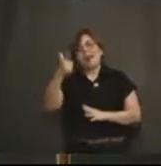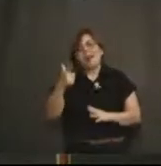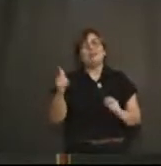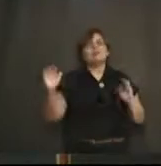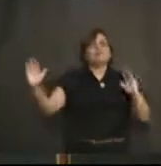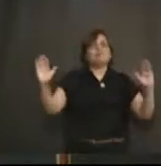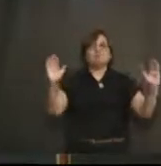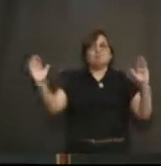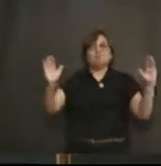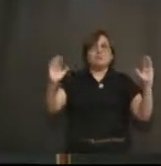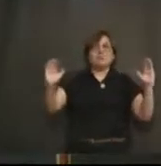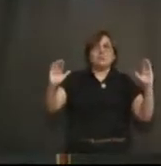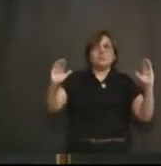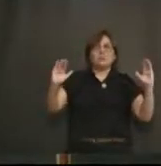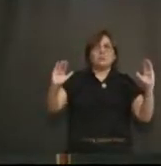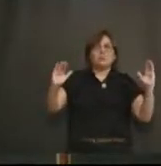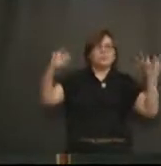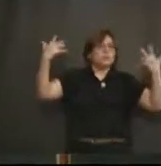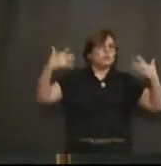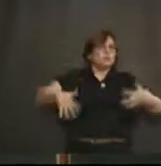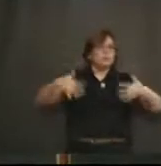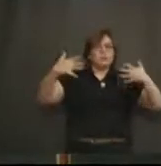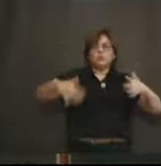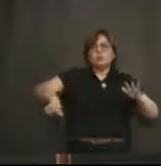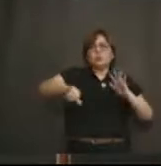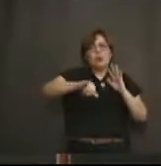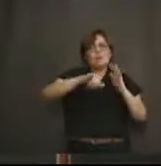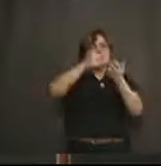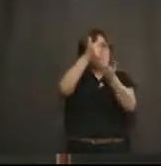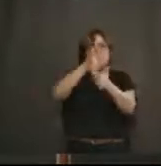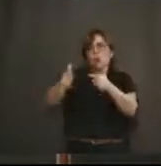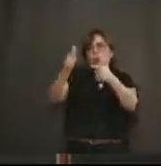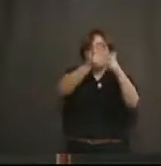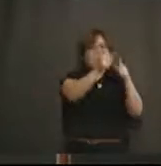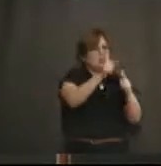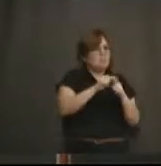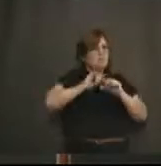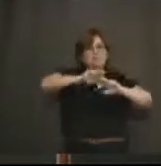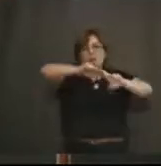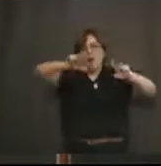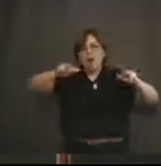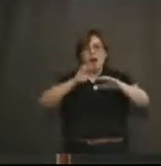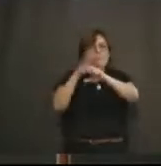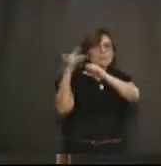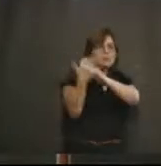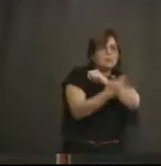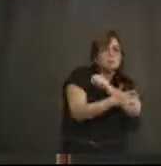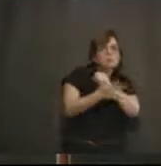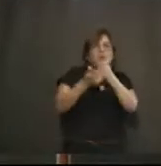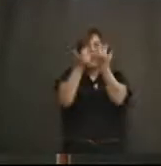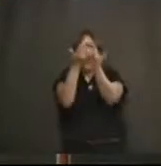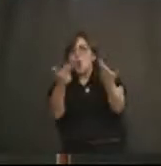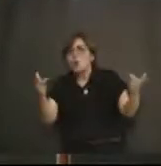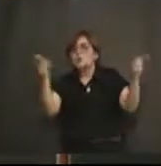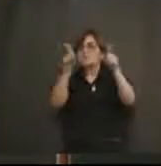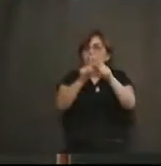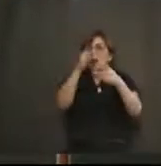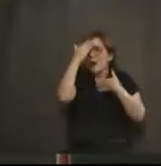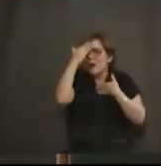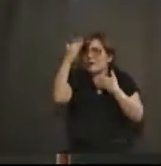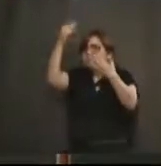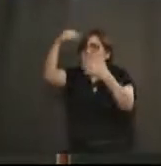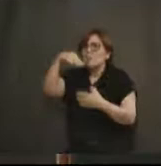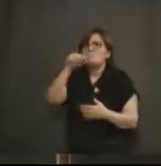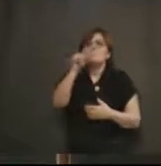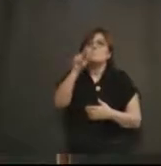grandíssima crise, né, com pandemia e situações, né, dos quais até eu quero agradecer ao Marcos Diniz por